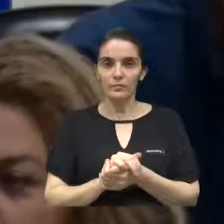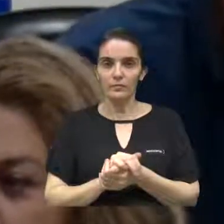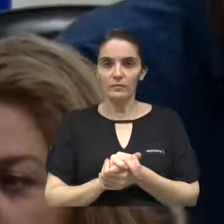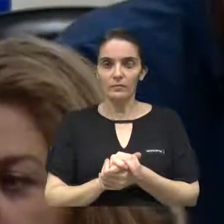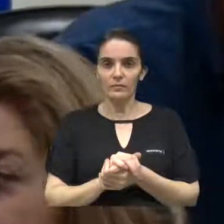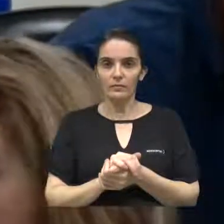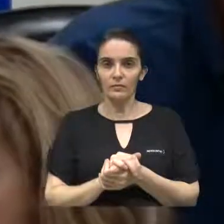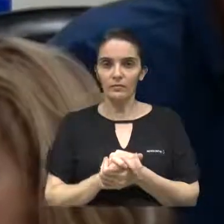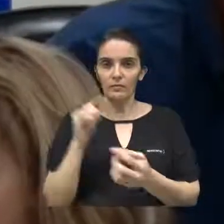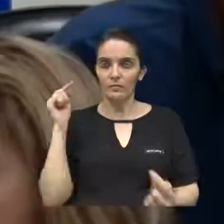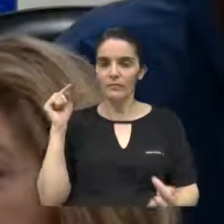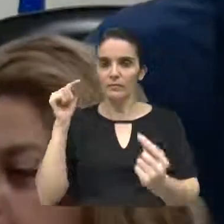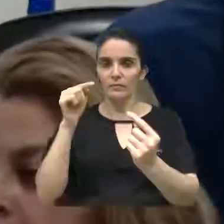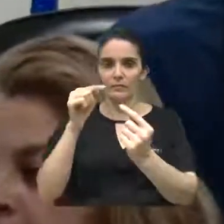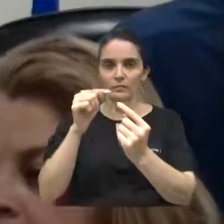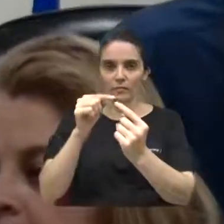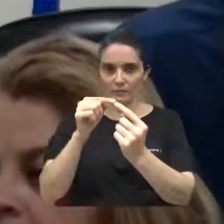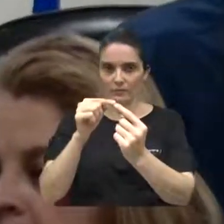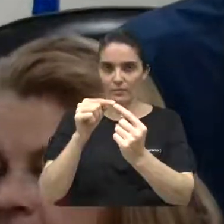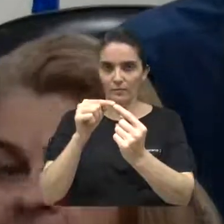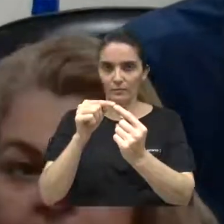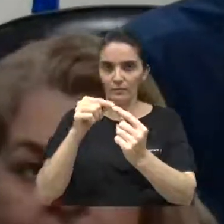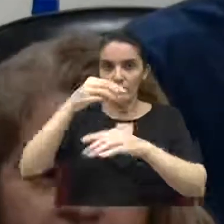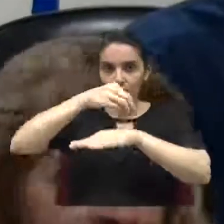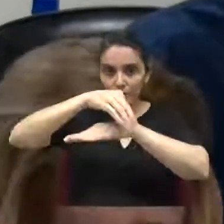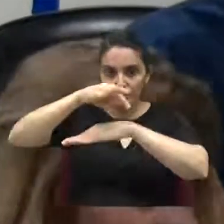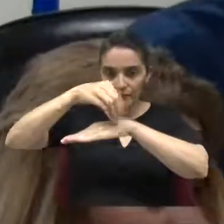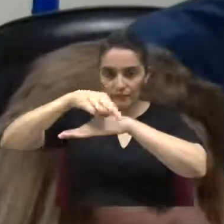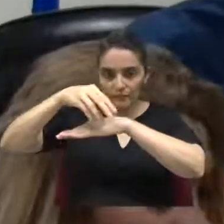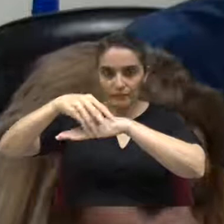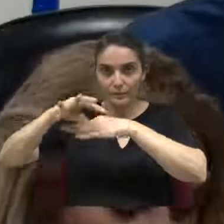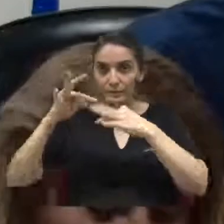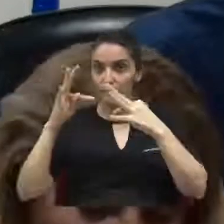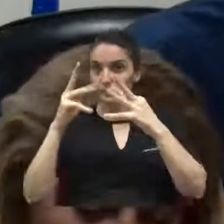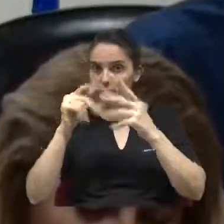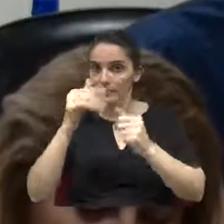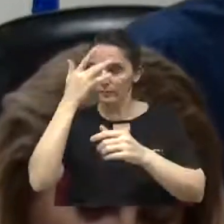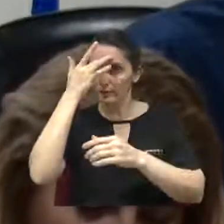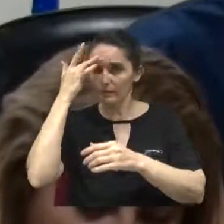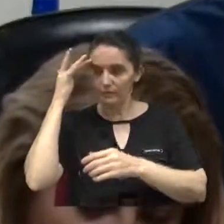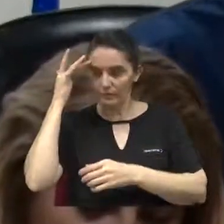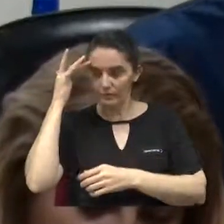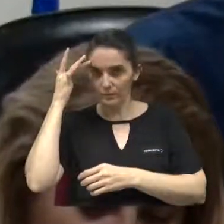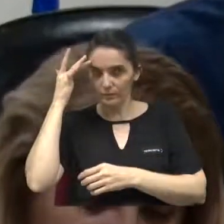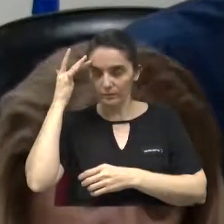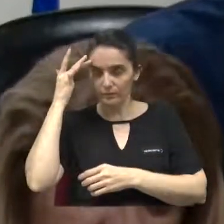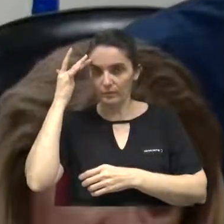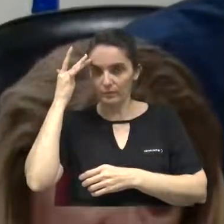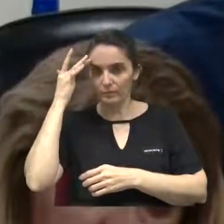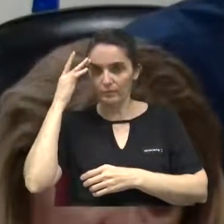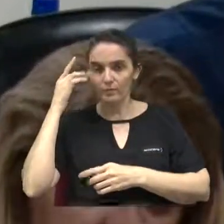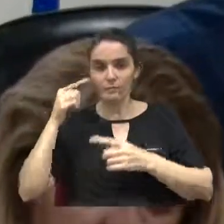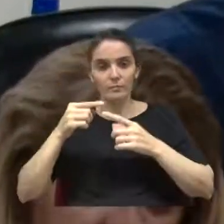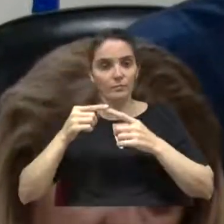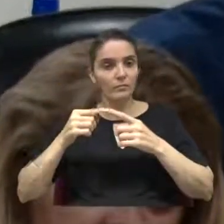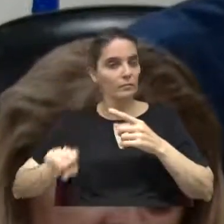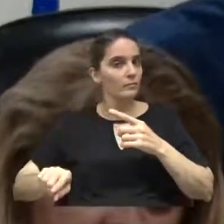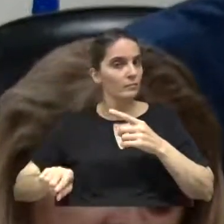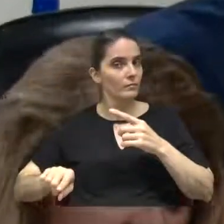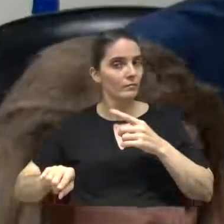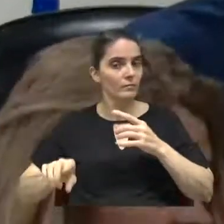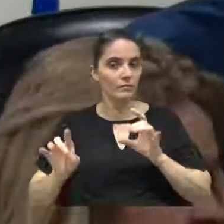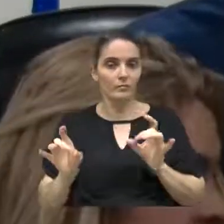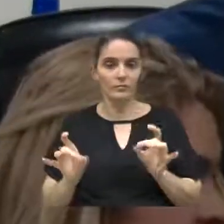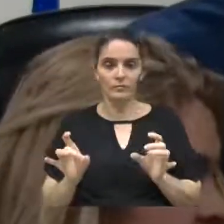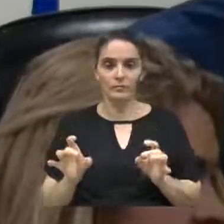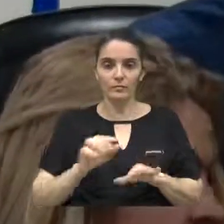tem como objetivo informar todo o munícipe sobre a proibição da venda casada